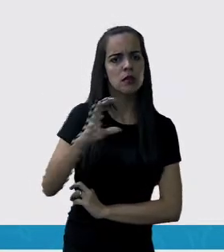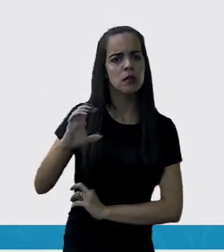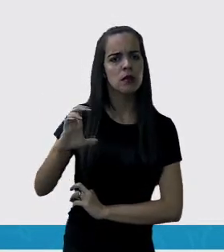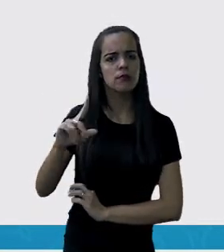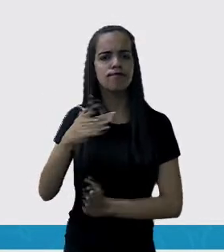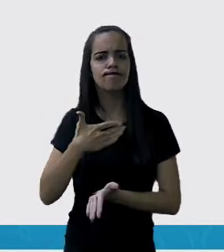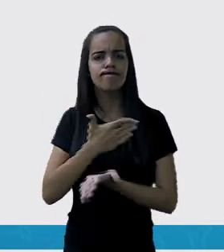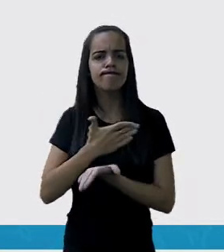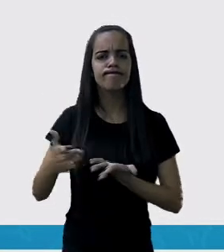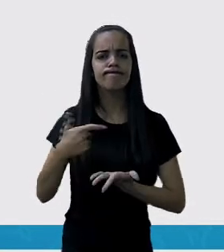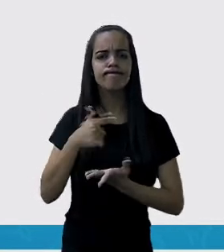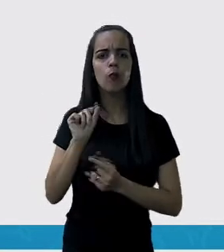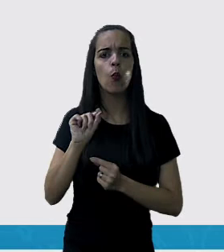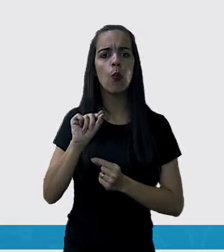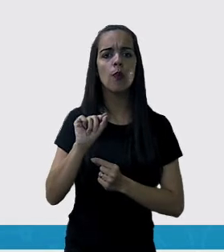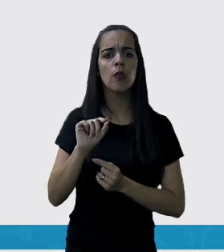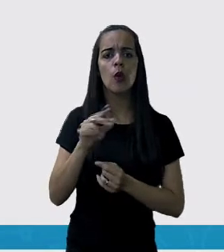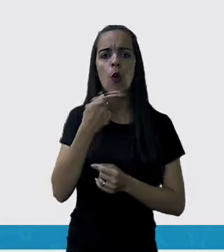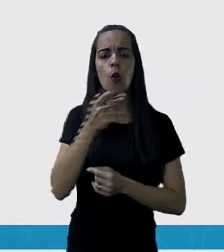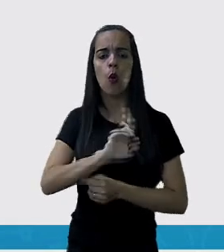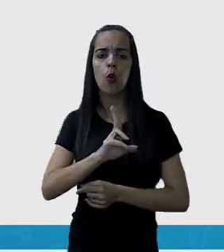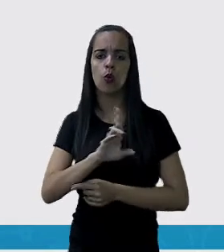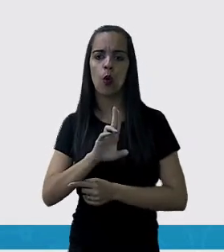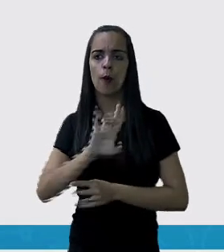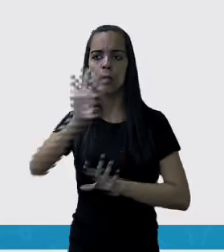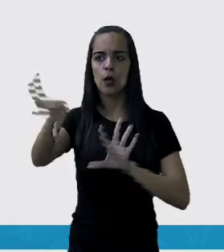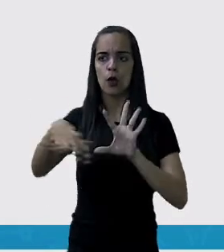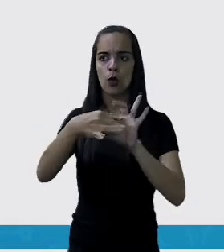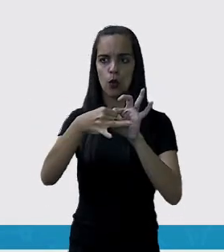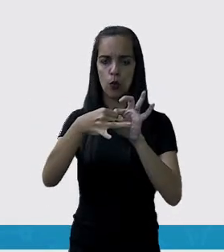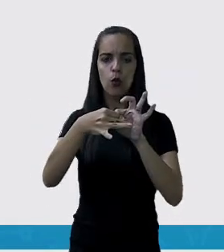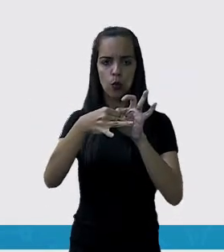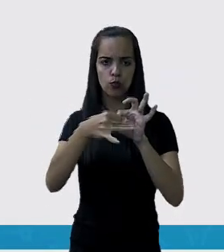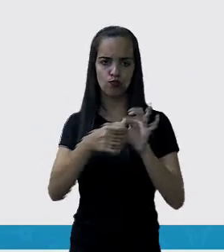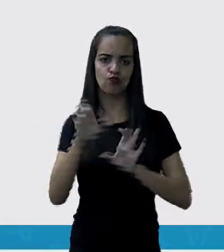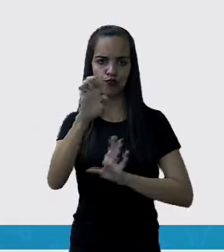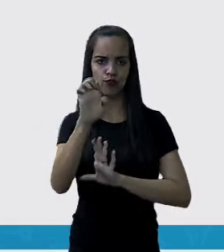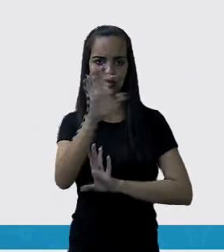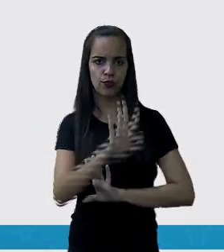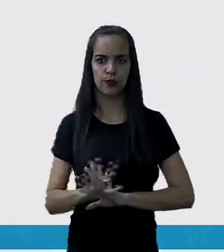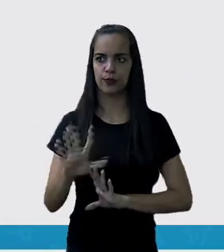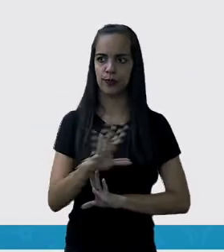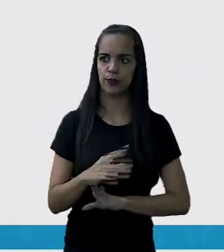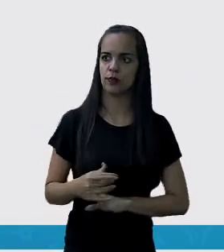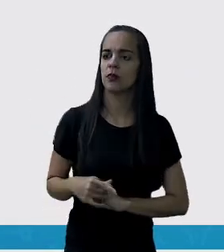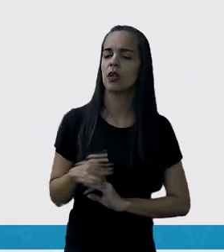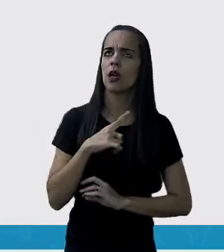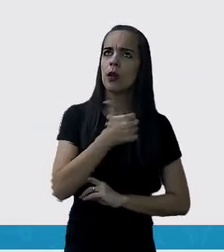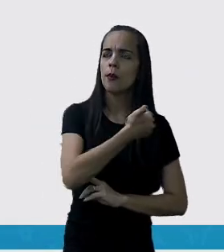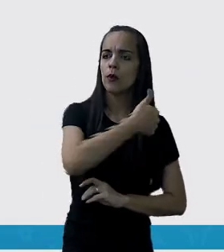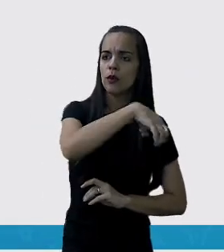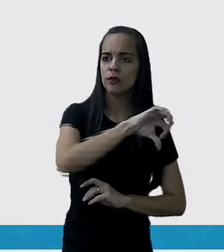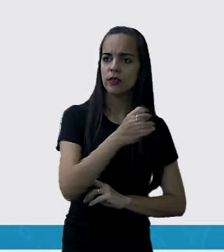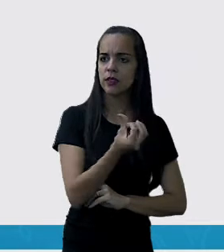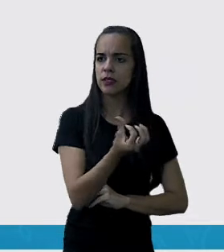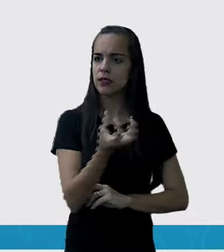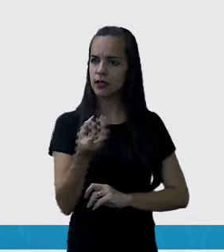a se chamar União Europeia. Então, olhem bem, de 1950